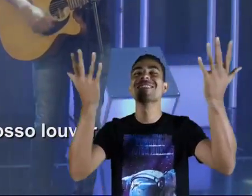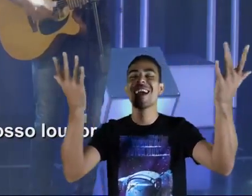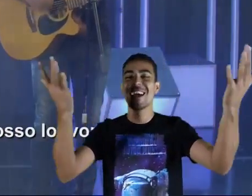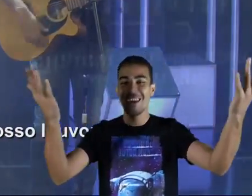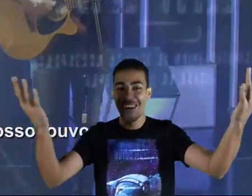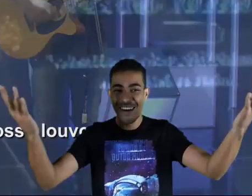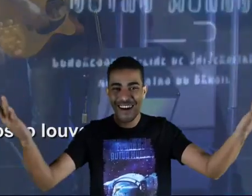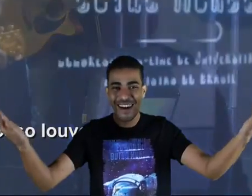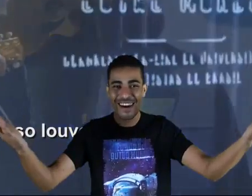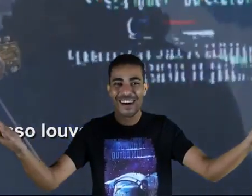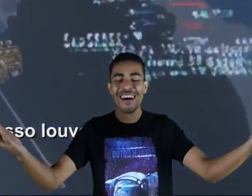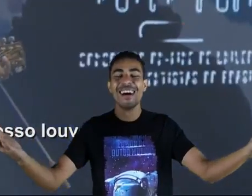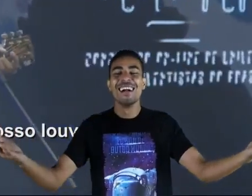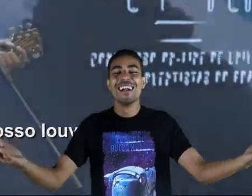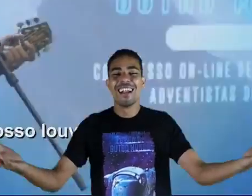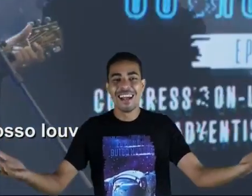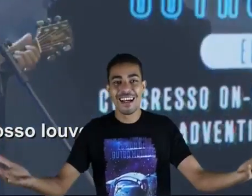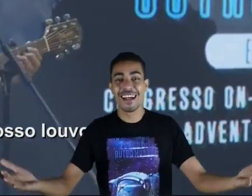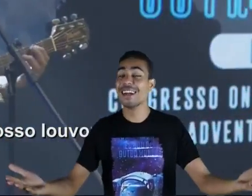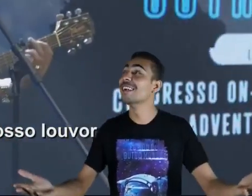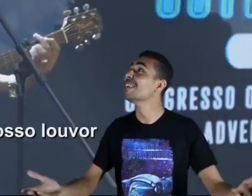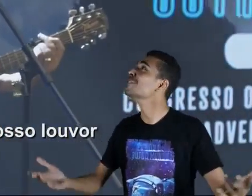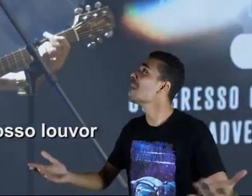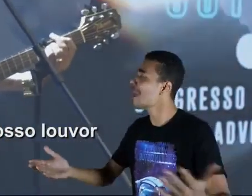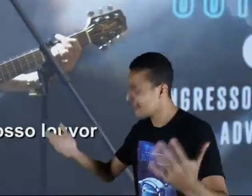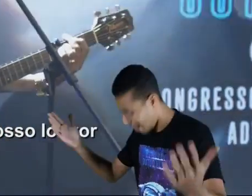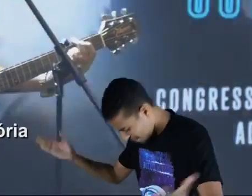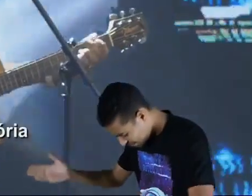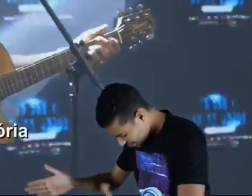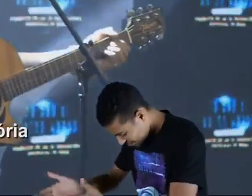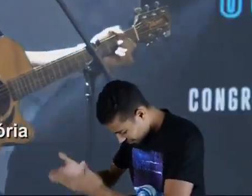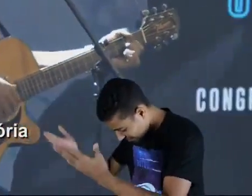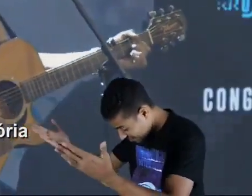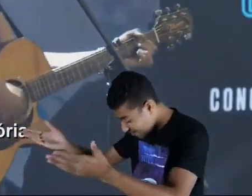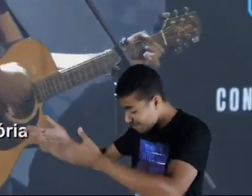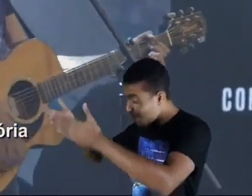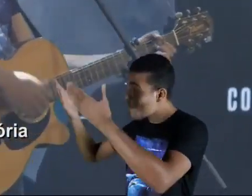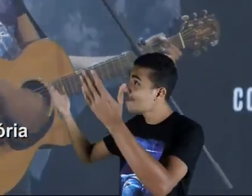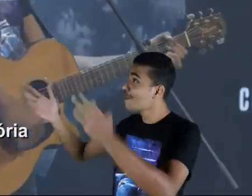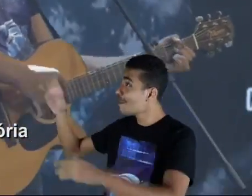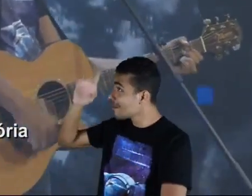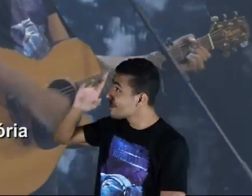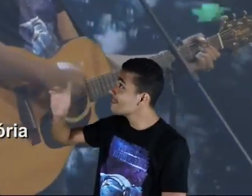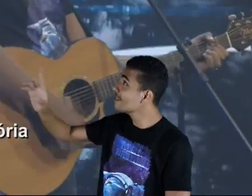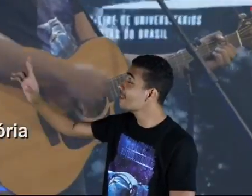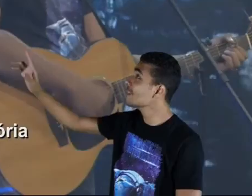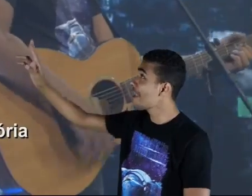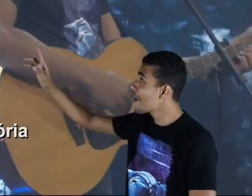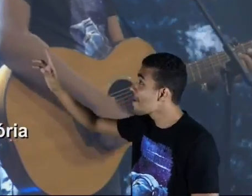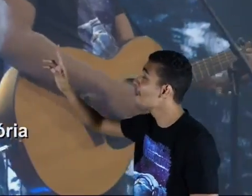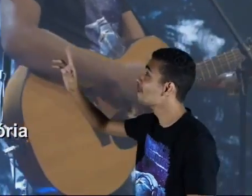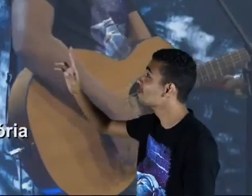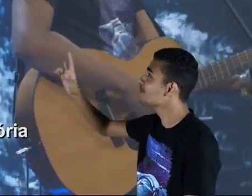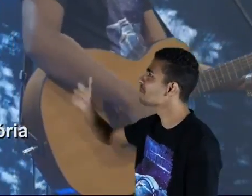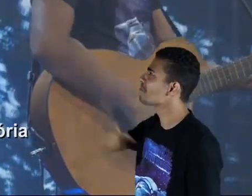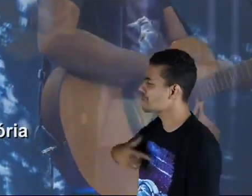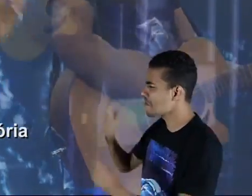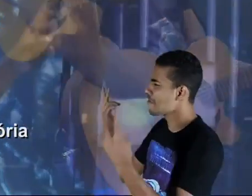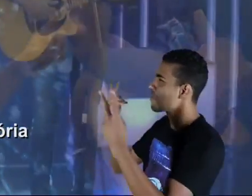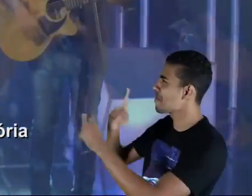voz. Chegou a hora de erguermos nosso louvor. Meu